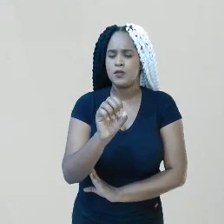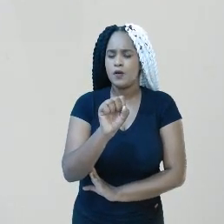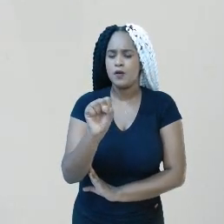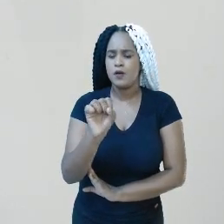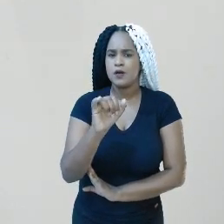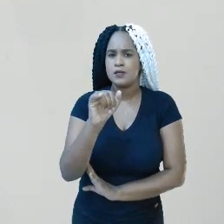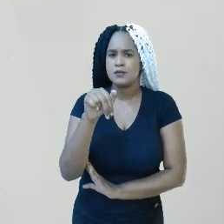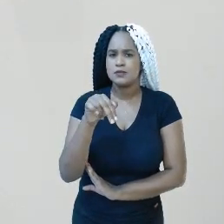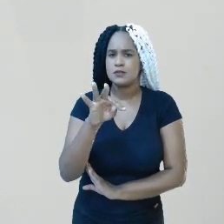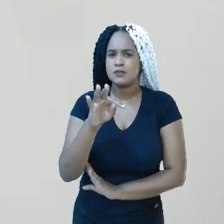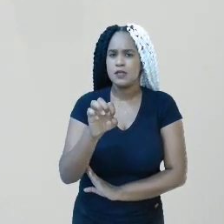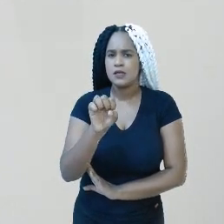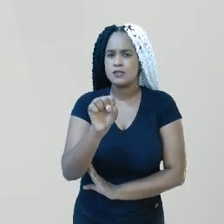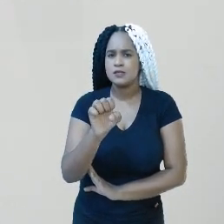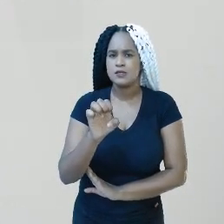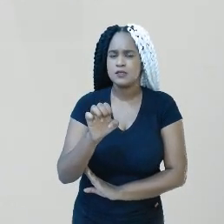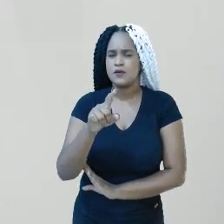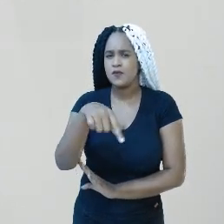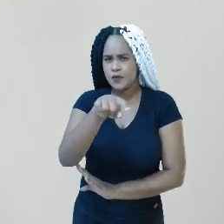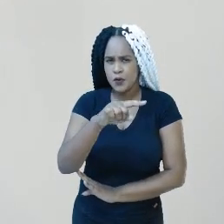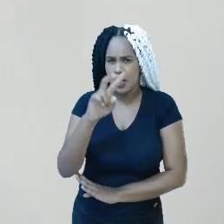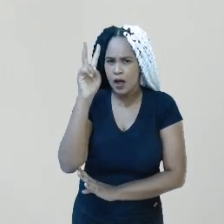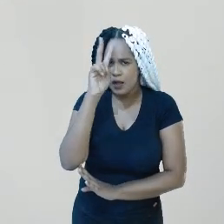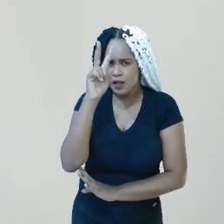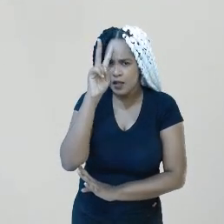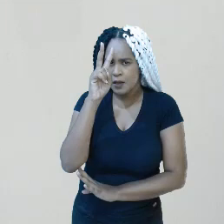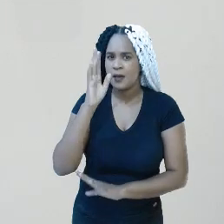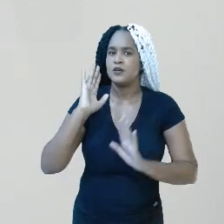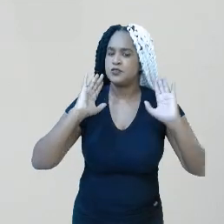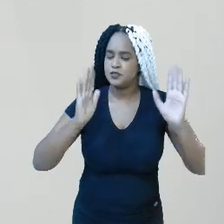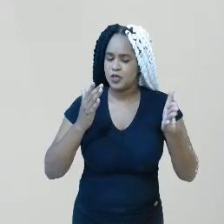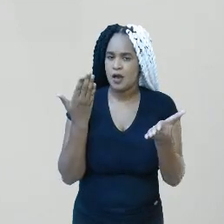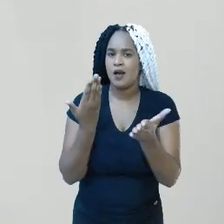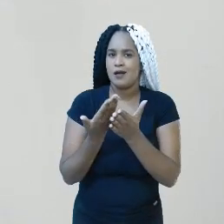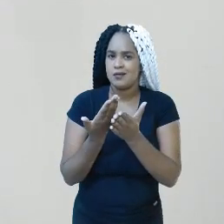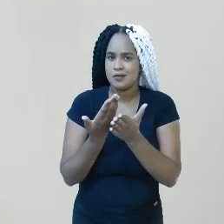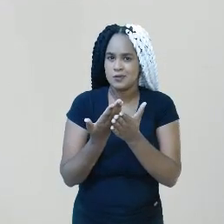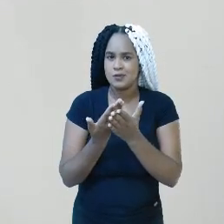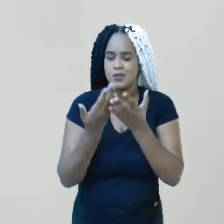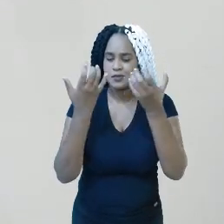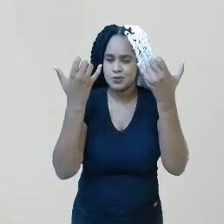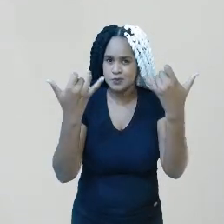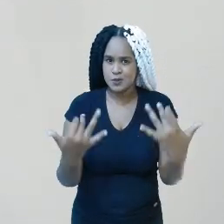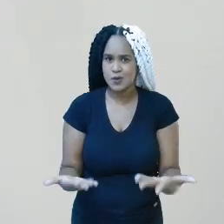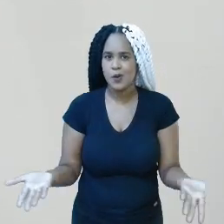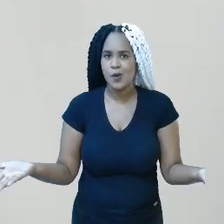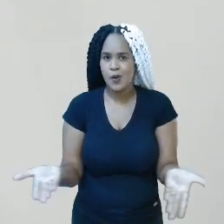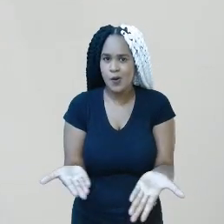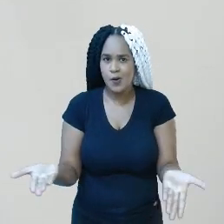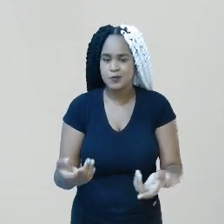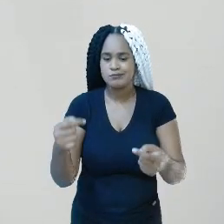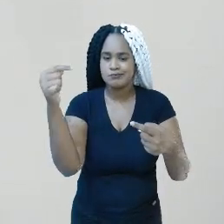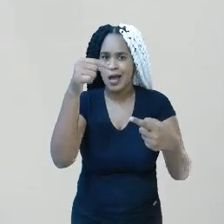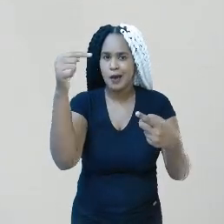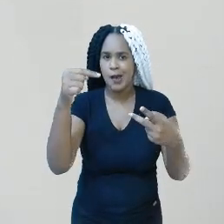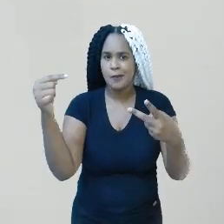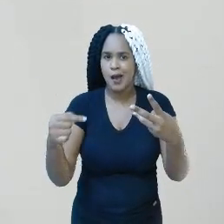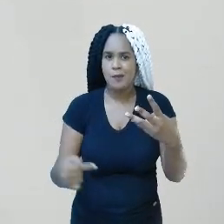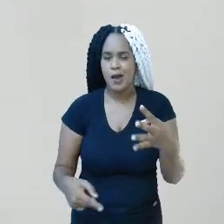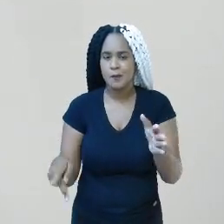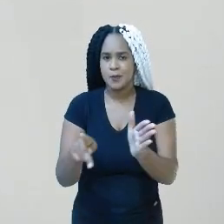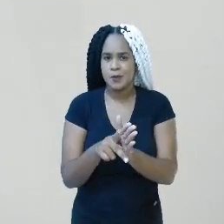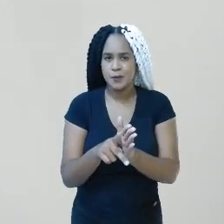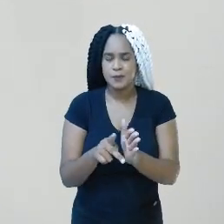Será que você lembra o que é fotossíntese? A gente passou um tempão hoje na aula falando sobre isso, sobre o que é a